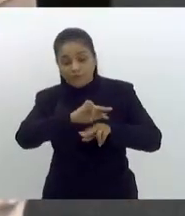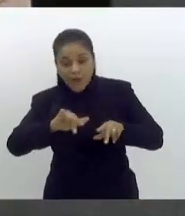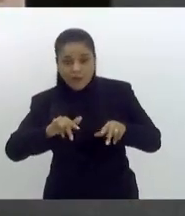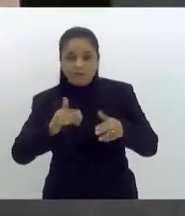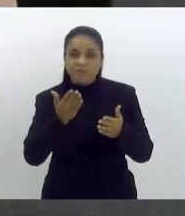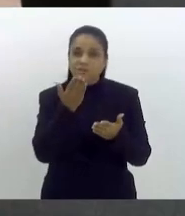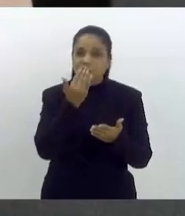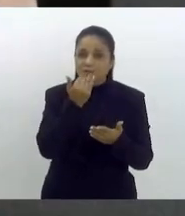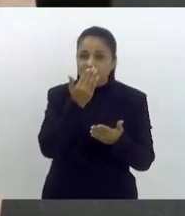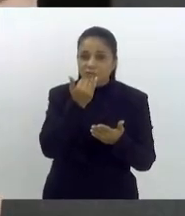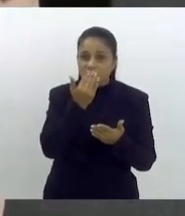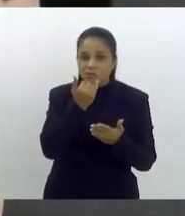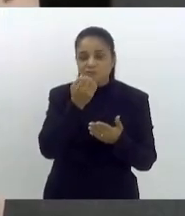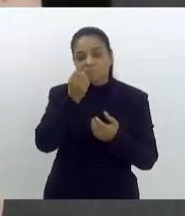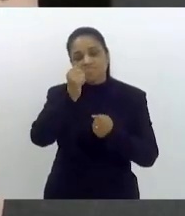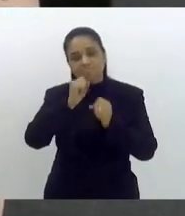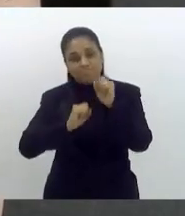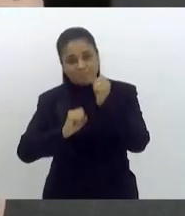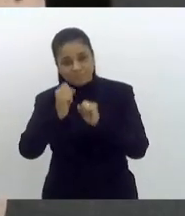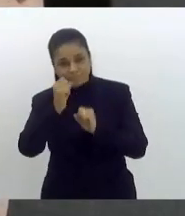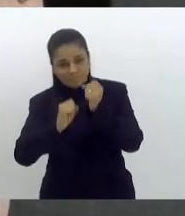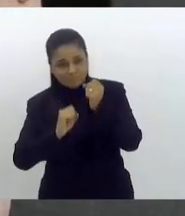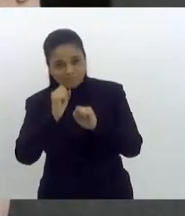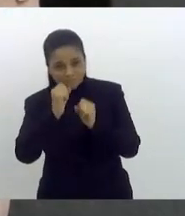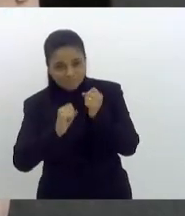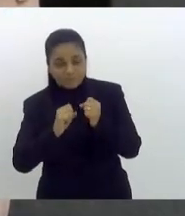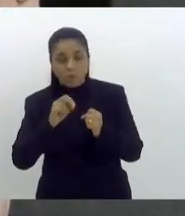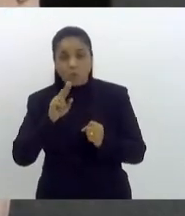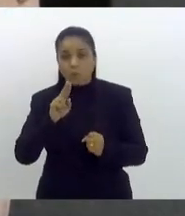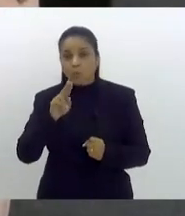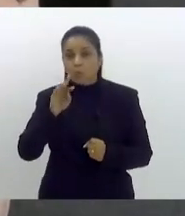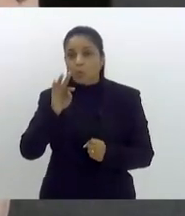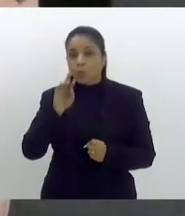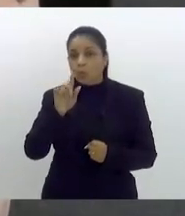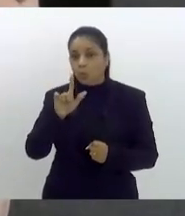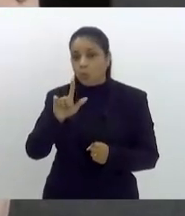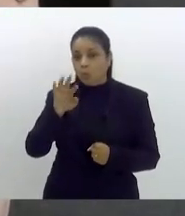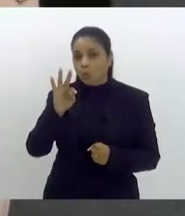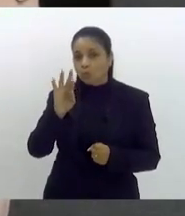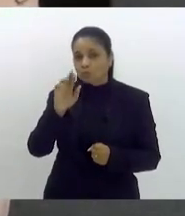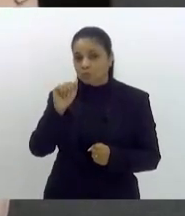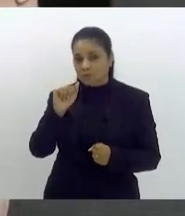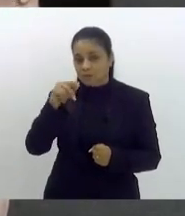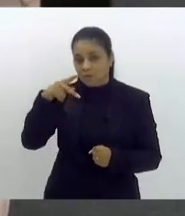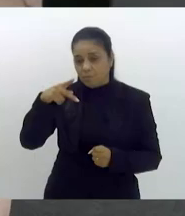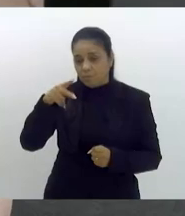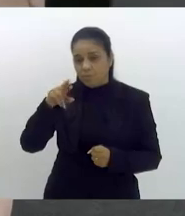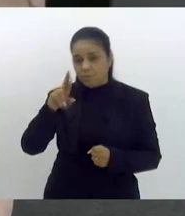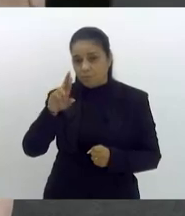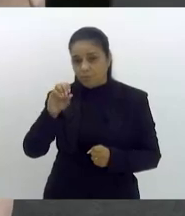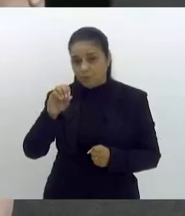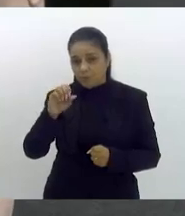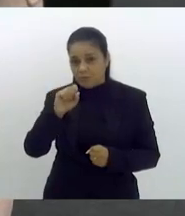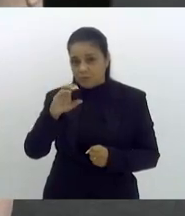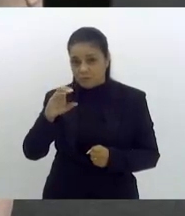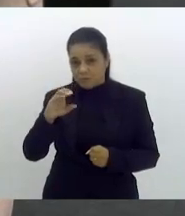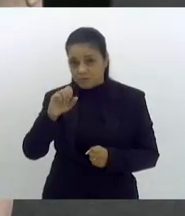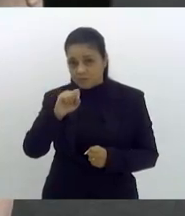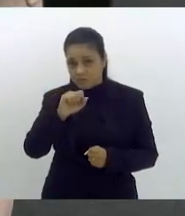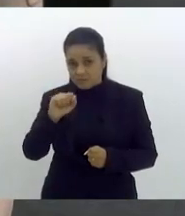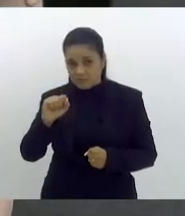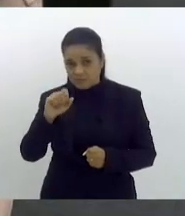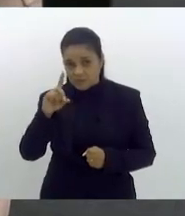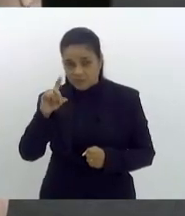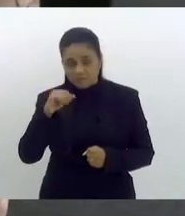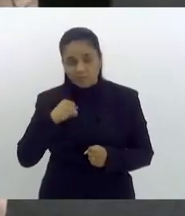E extremamente processados os ultraprocessados e nos últimos anos a gente tem visto o